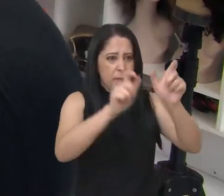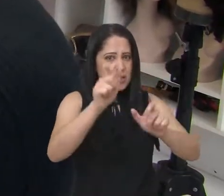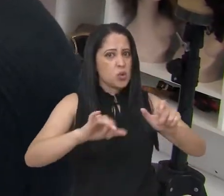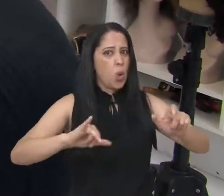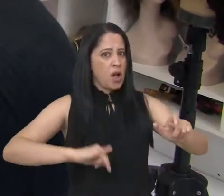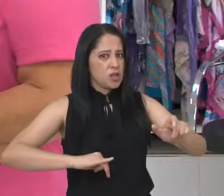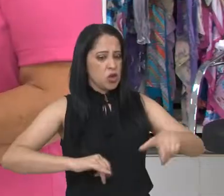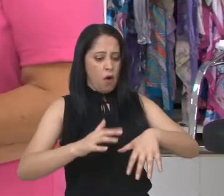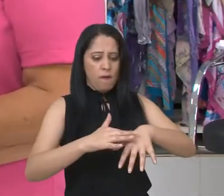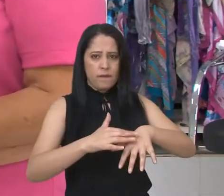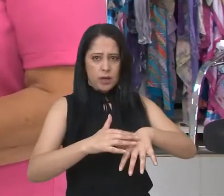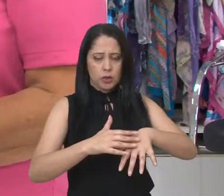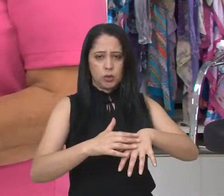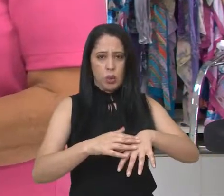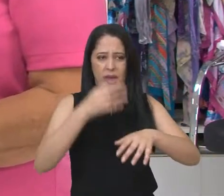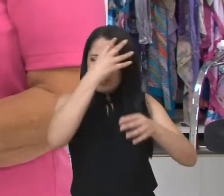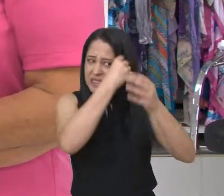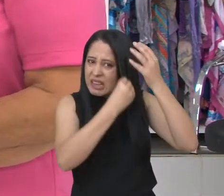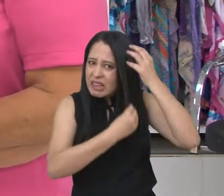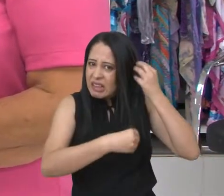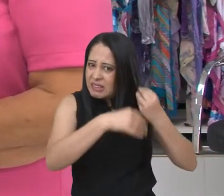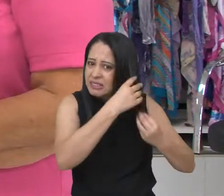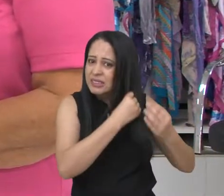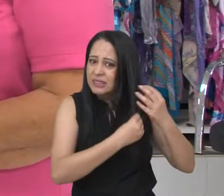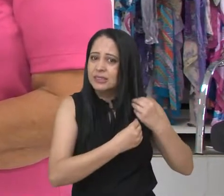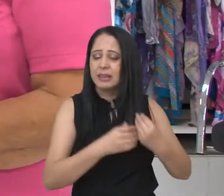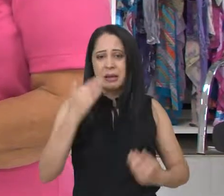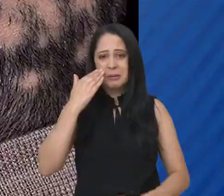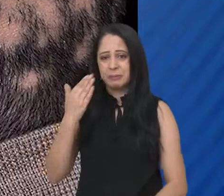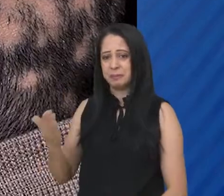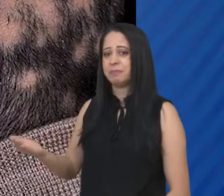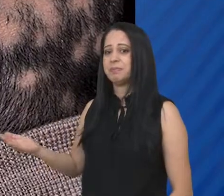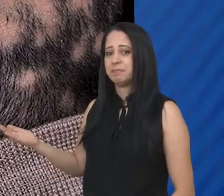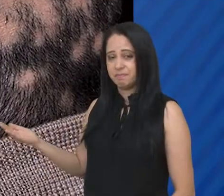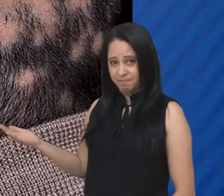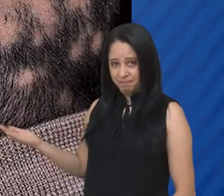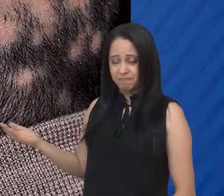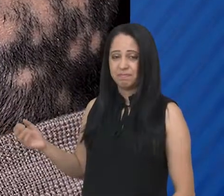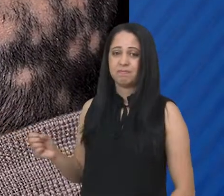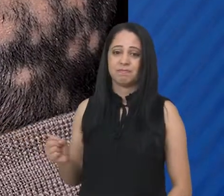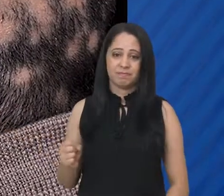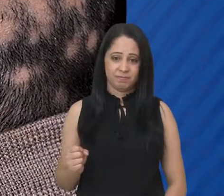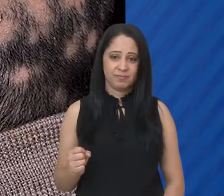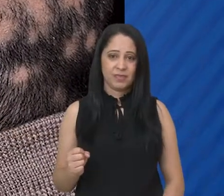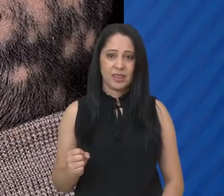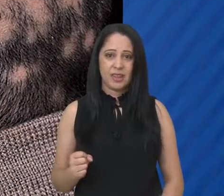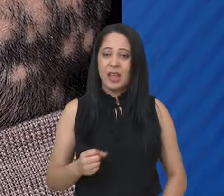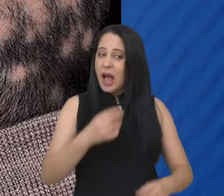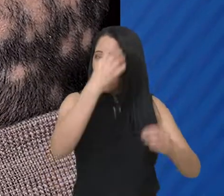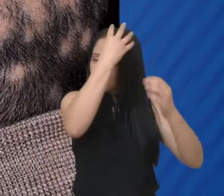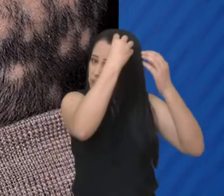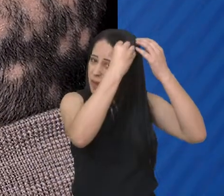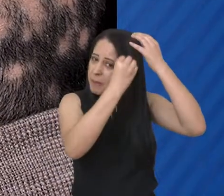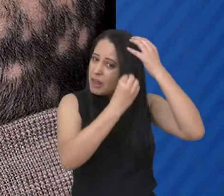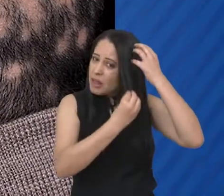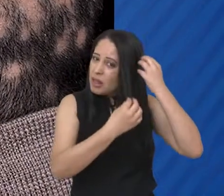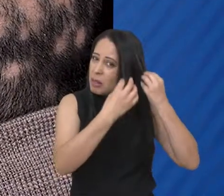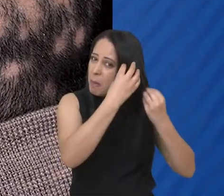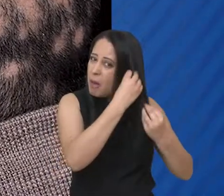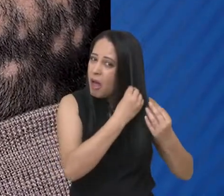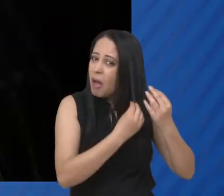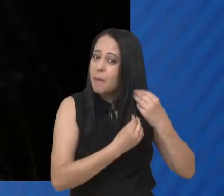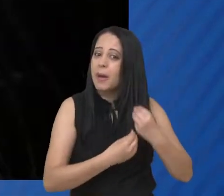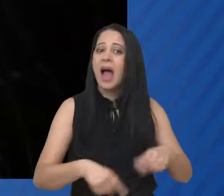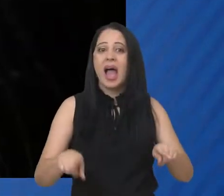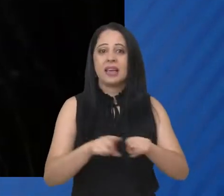com a alopécia, de acordo com a Sociedade Brasileira do Cabelo. A alopécia é uma condição que se caracteriza pela perda dos